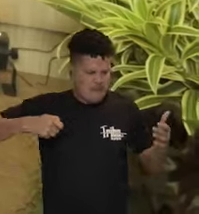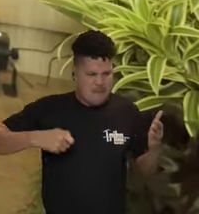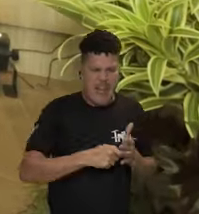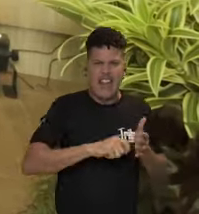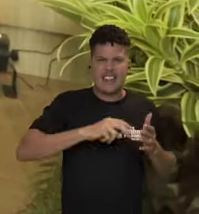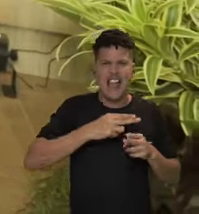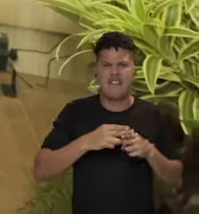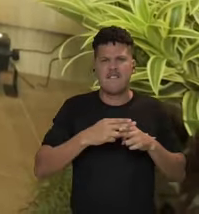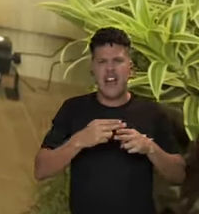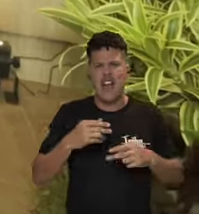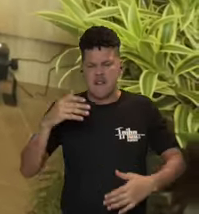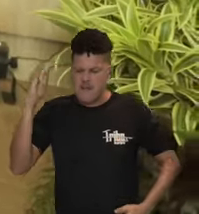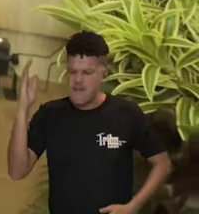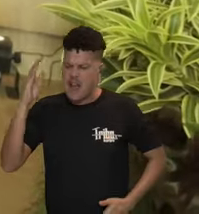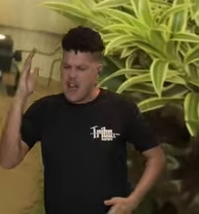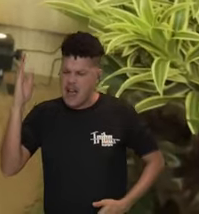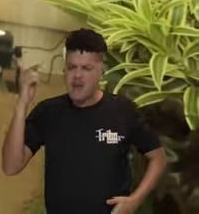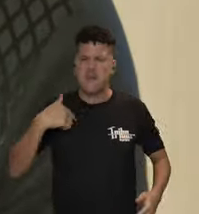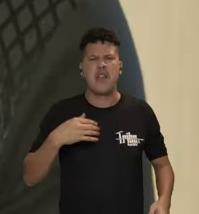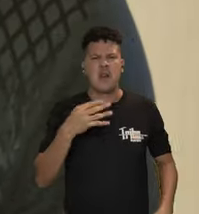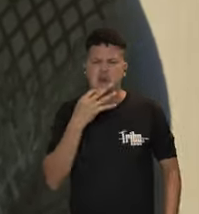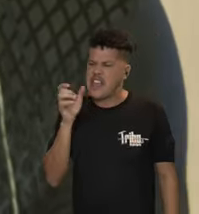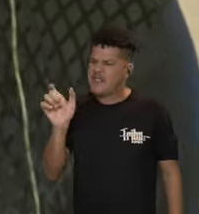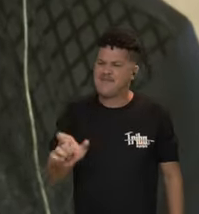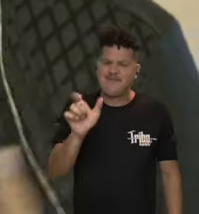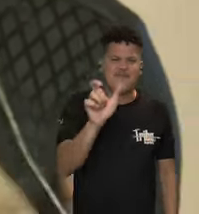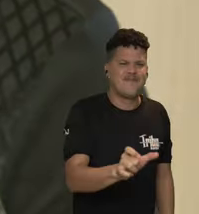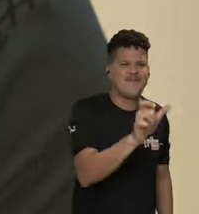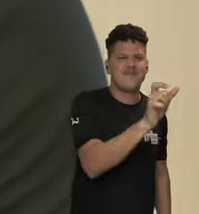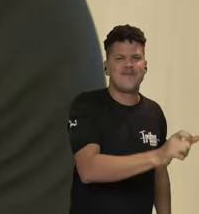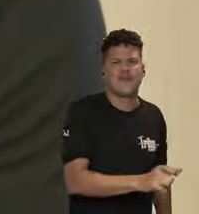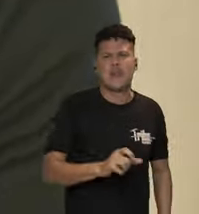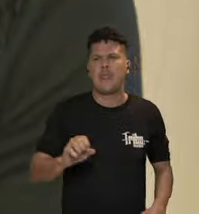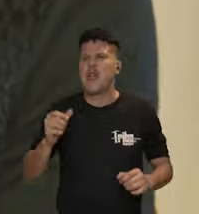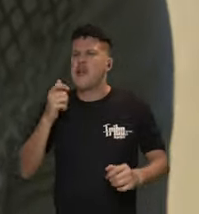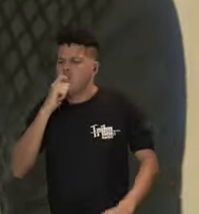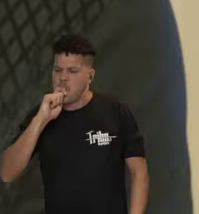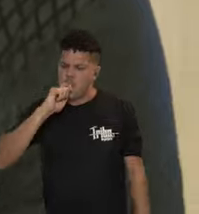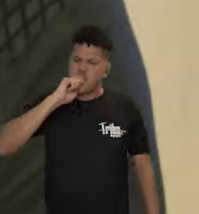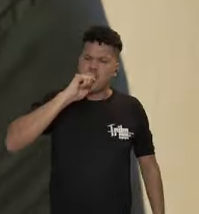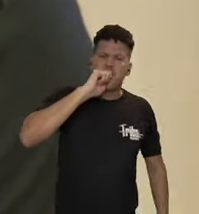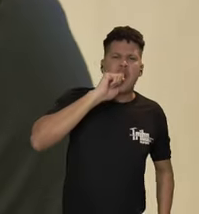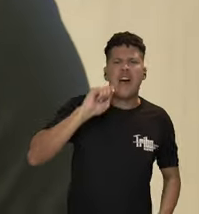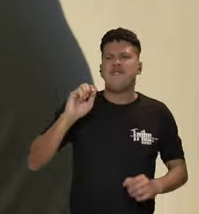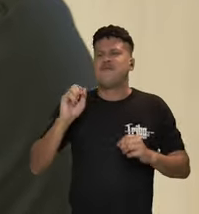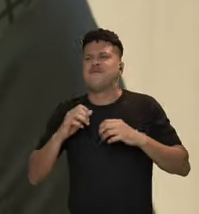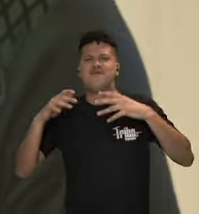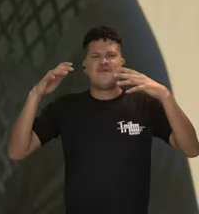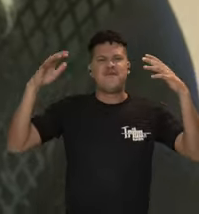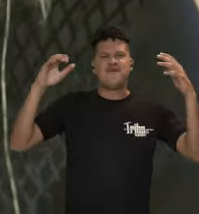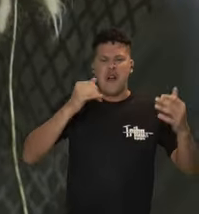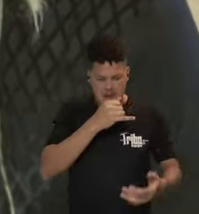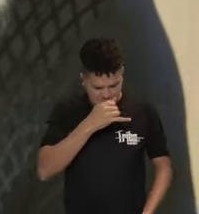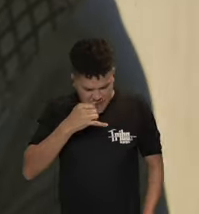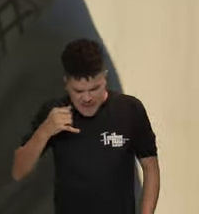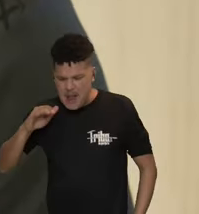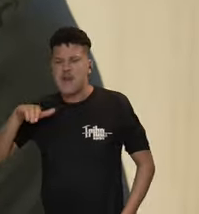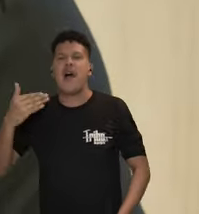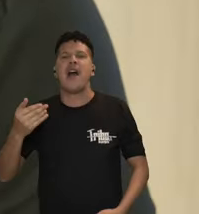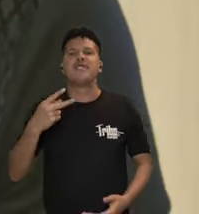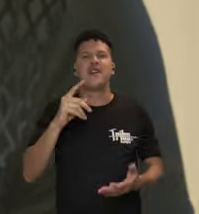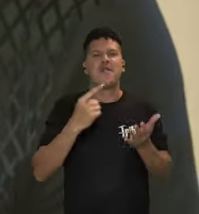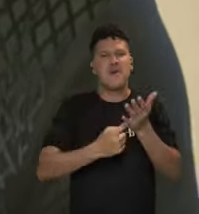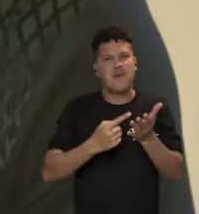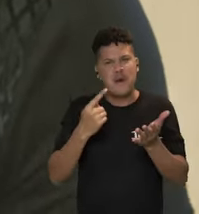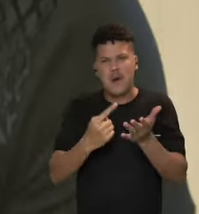mas vagabundo, malandro. Conhece um pouco disso, é na fumaça ou na farofa. Diz qual é seu compromisso, então deixa pra